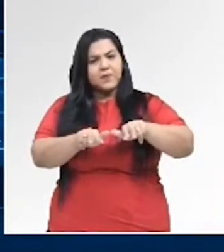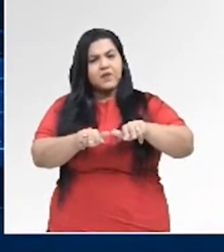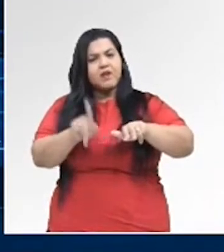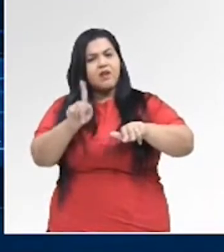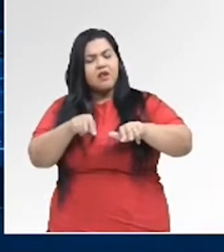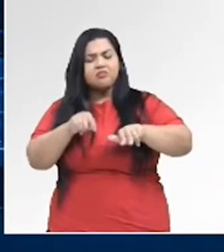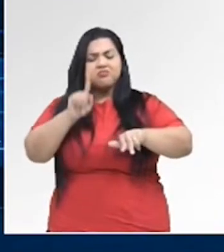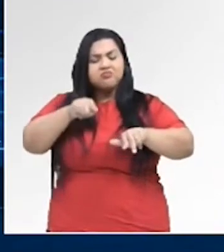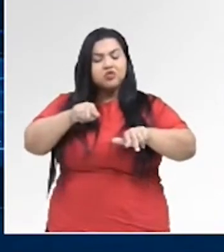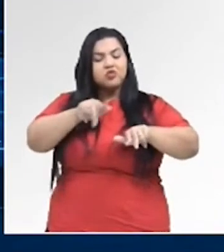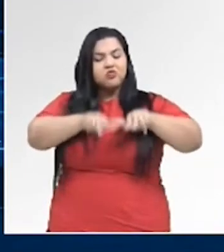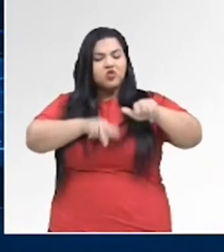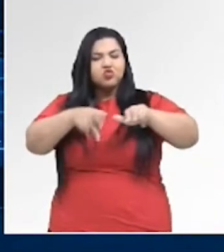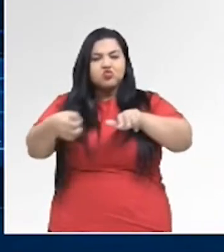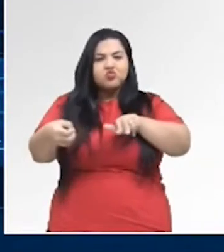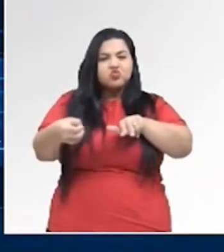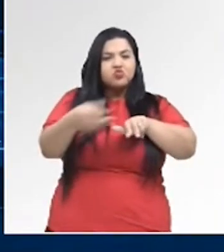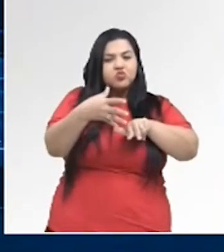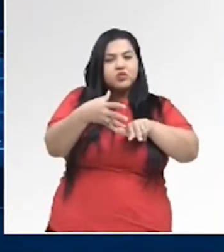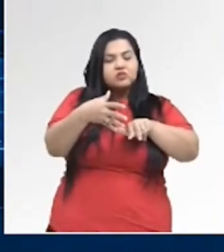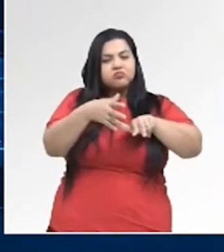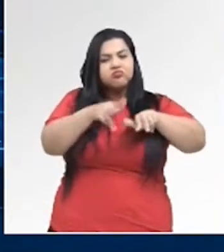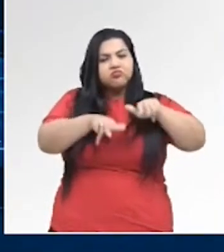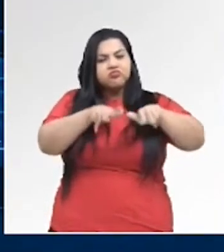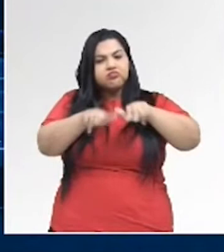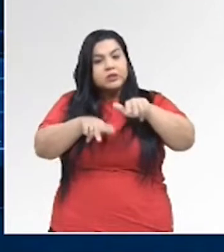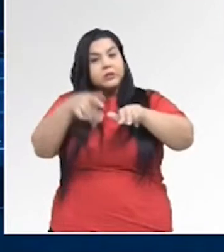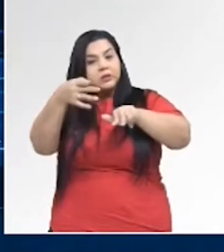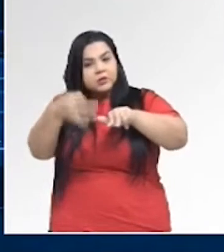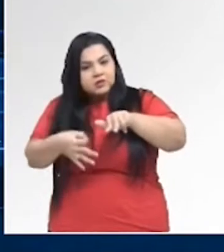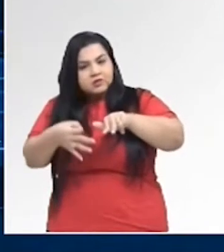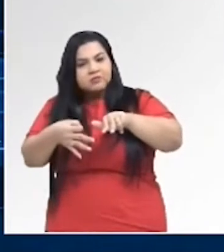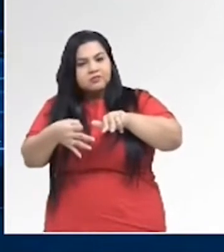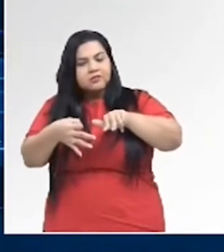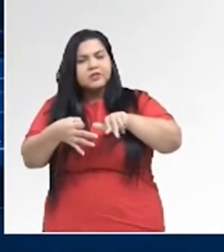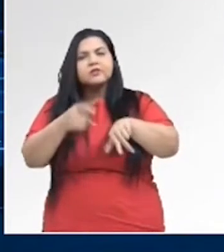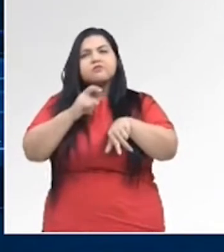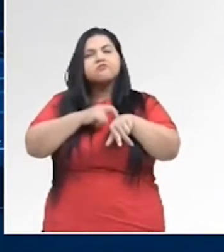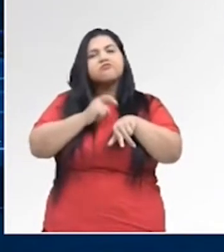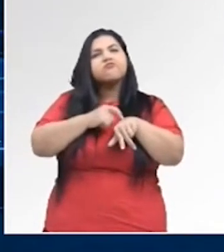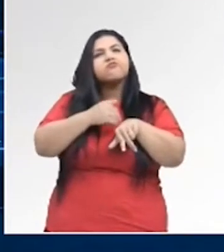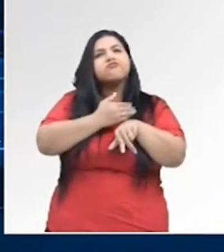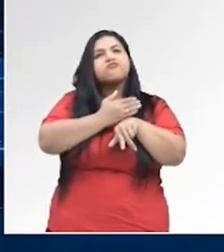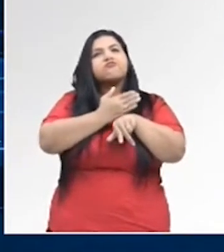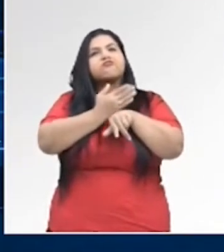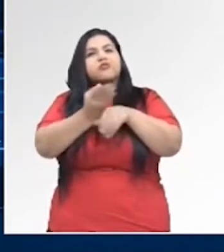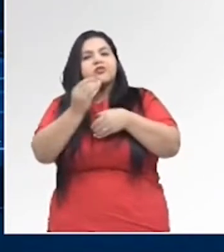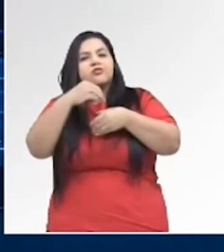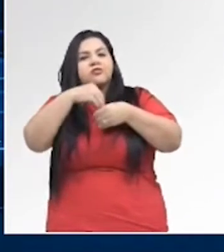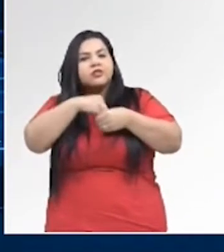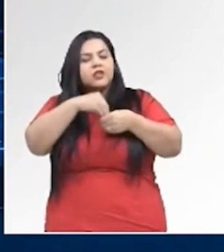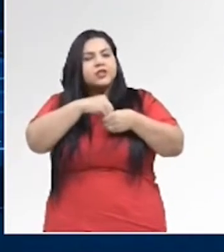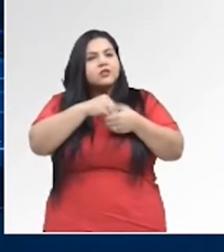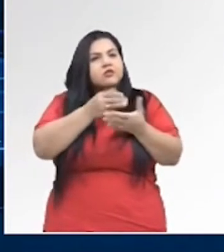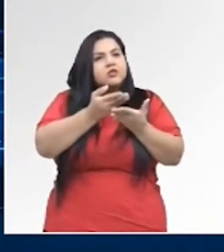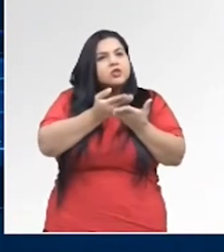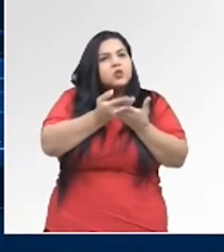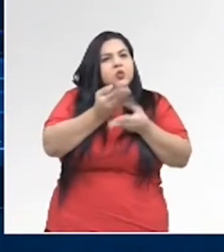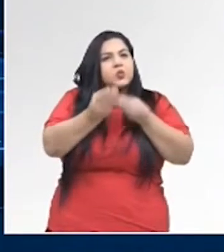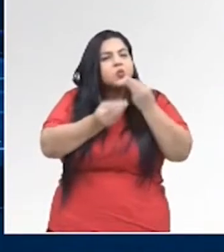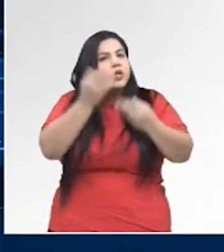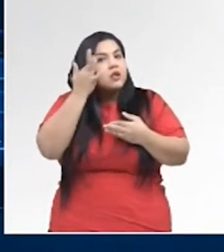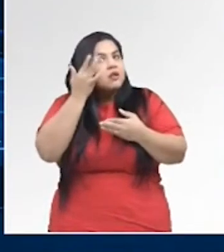os patinhos novos, que de certo tinham matado o tempo, dentro dos ovos, estudando a teoria